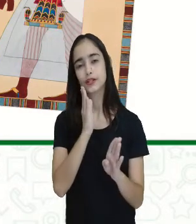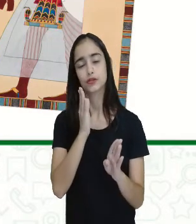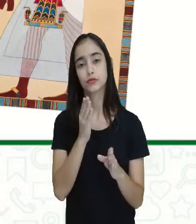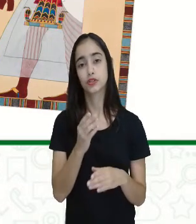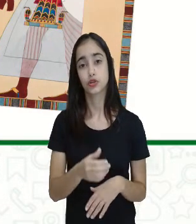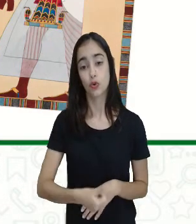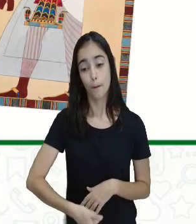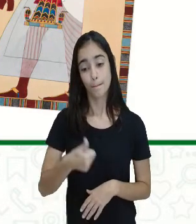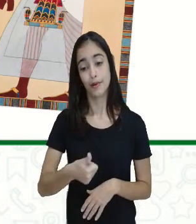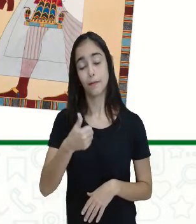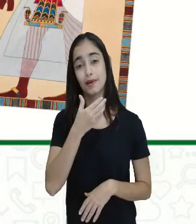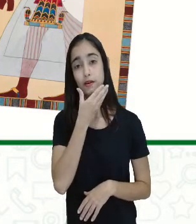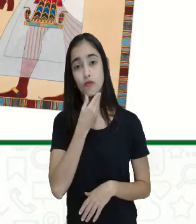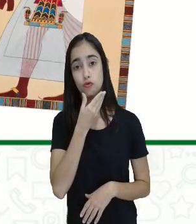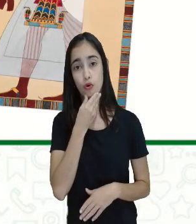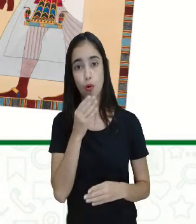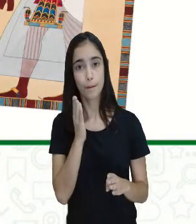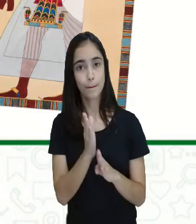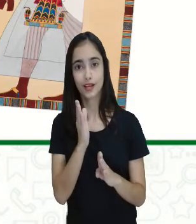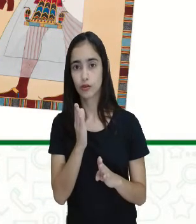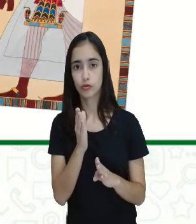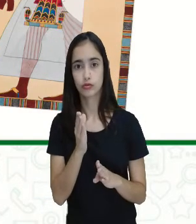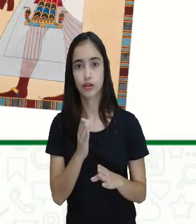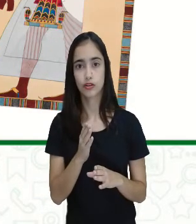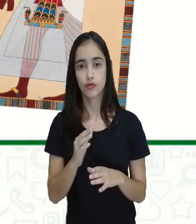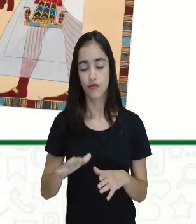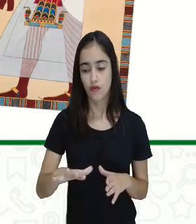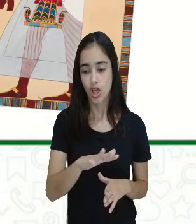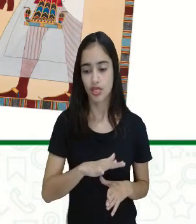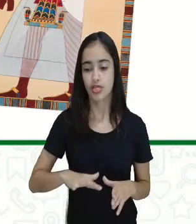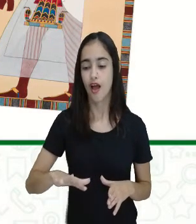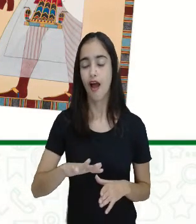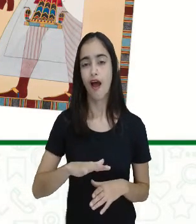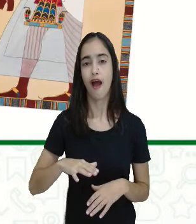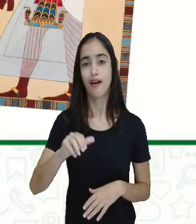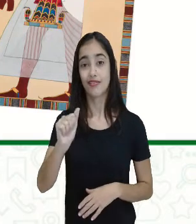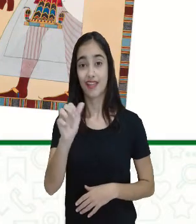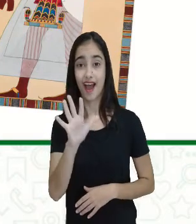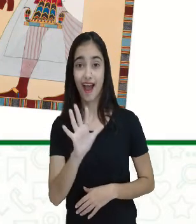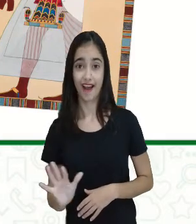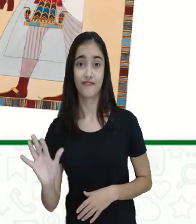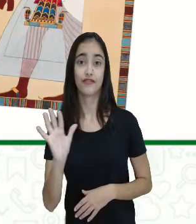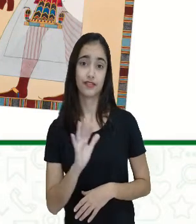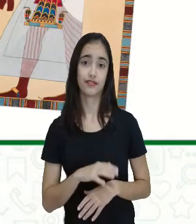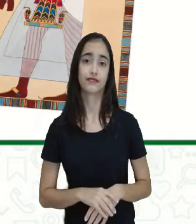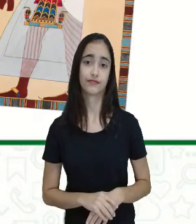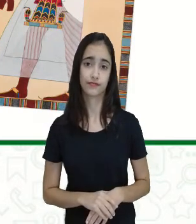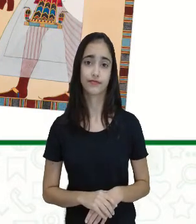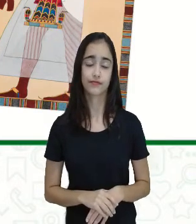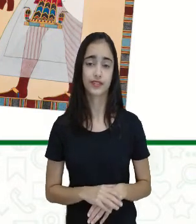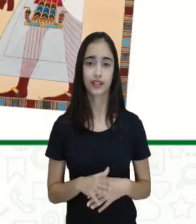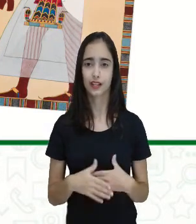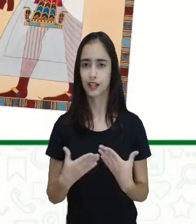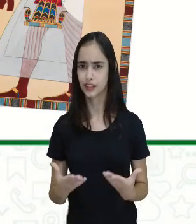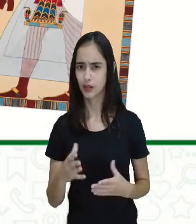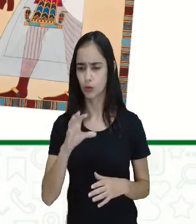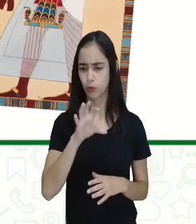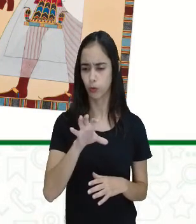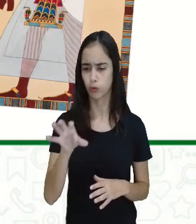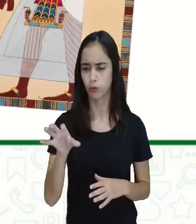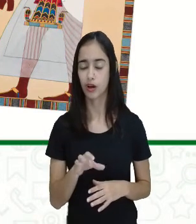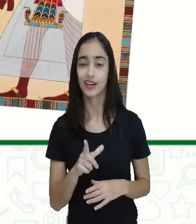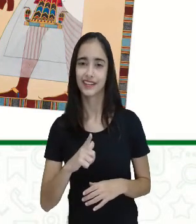encontrado foi no continente africano. Então, esse continente tinha, né, povos